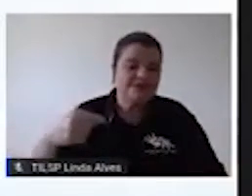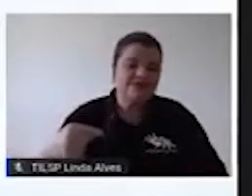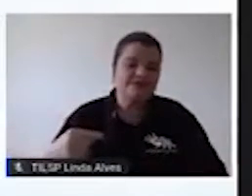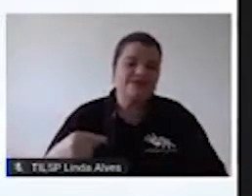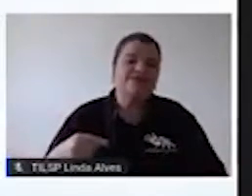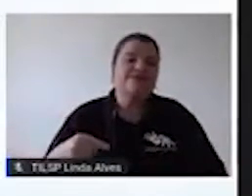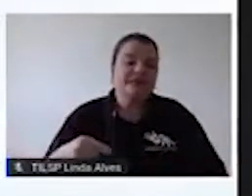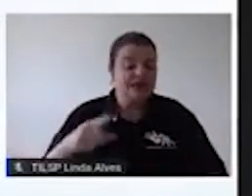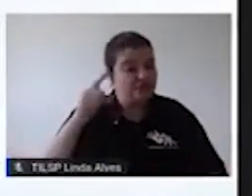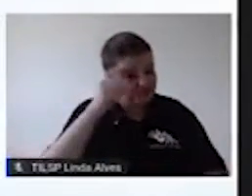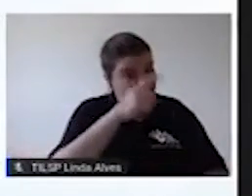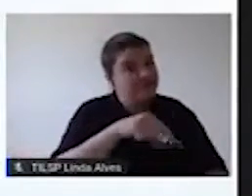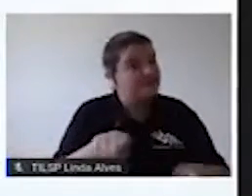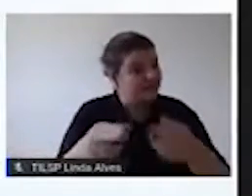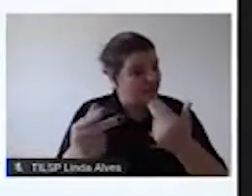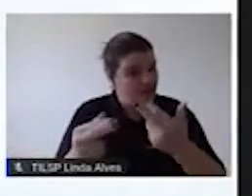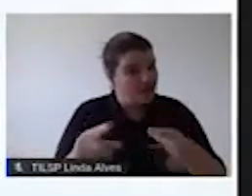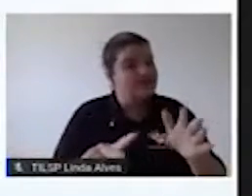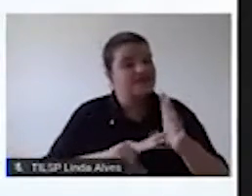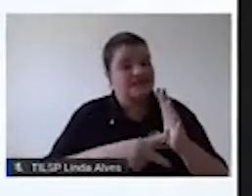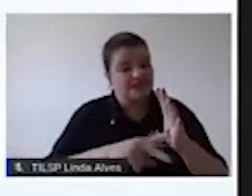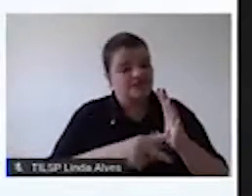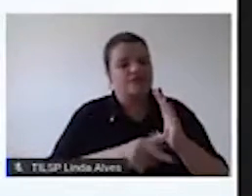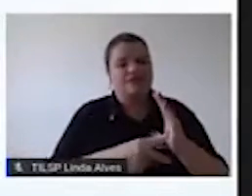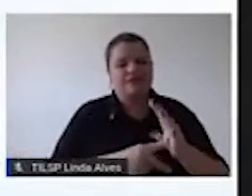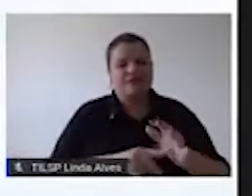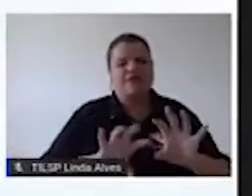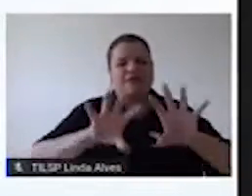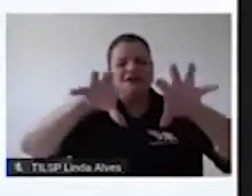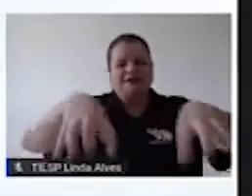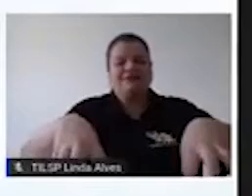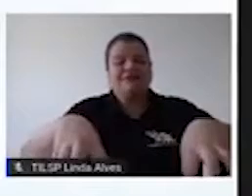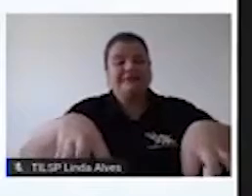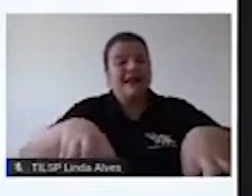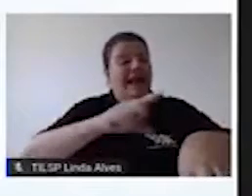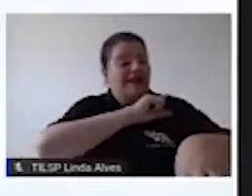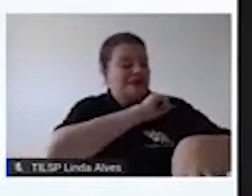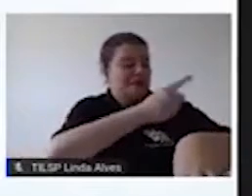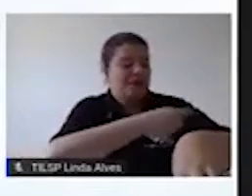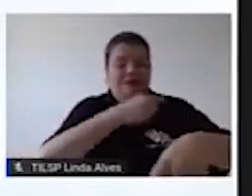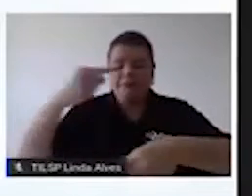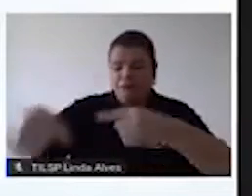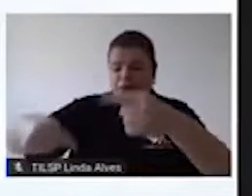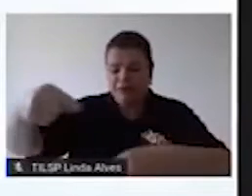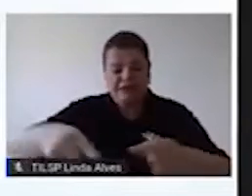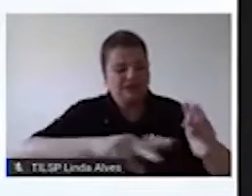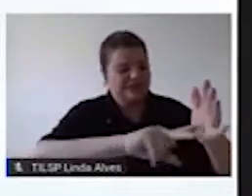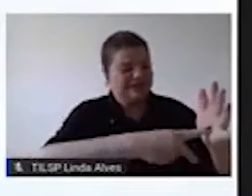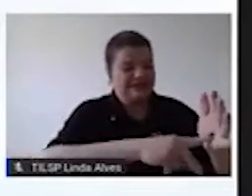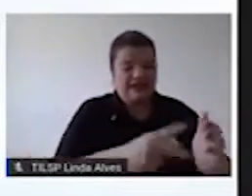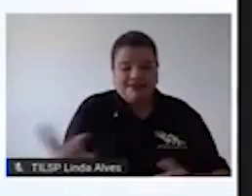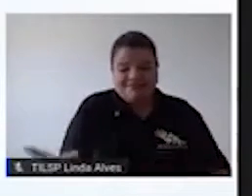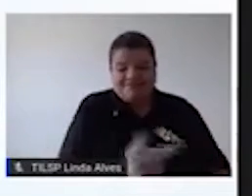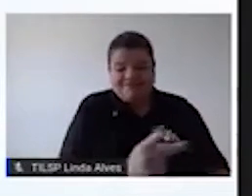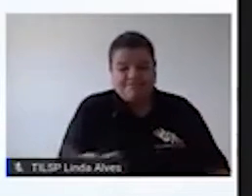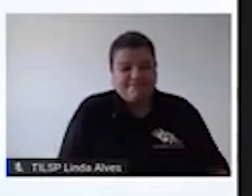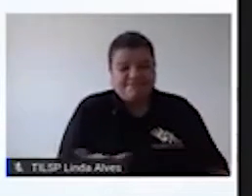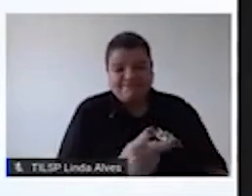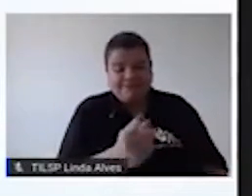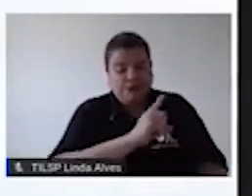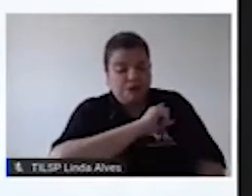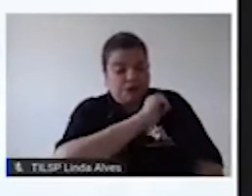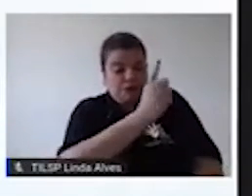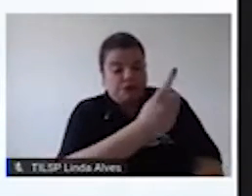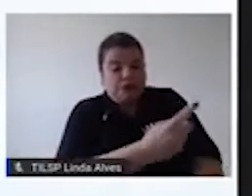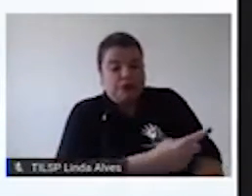no sindical, né? São mundos extremamente masculinos, né? E que ali se